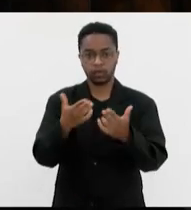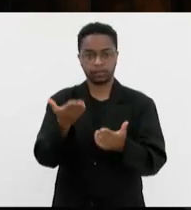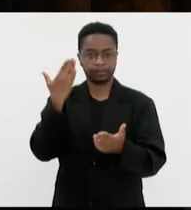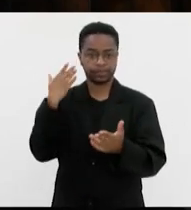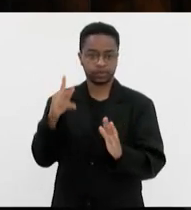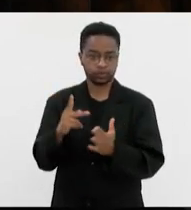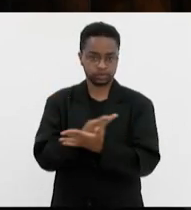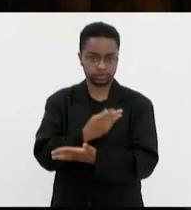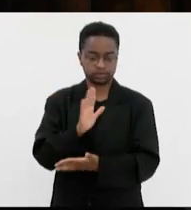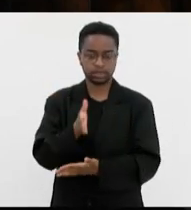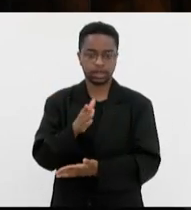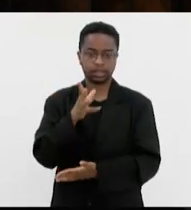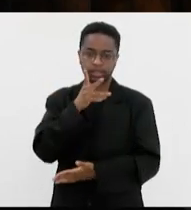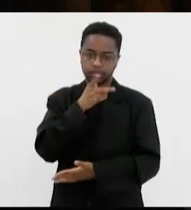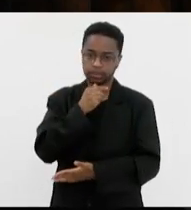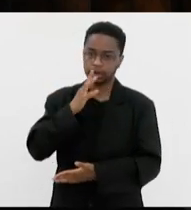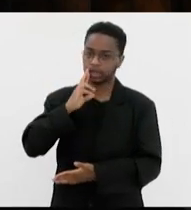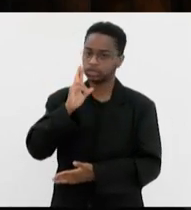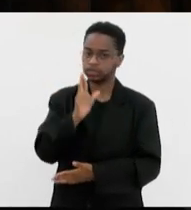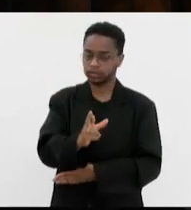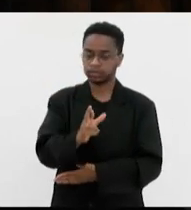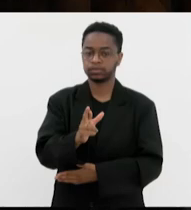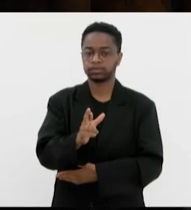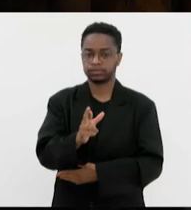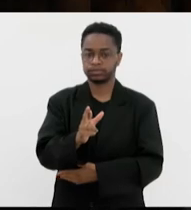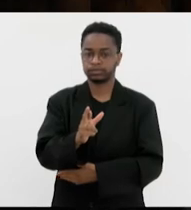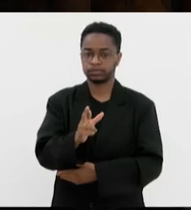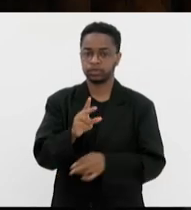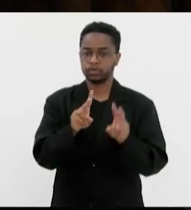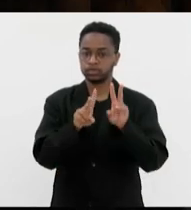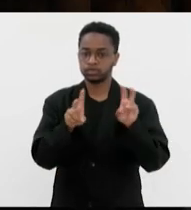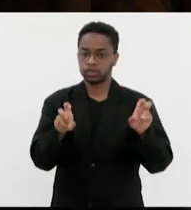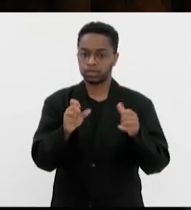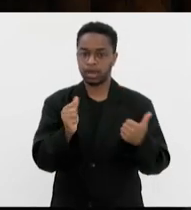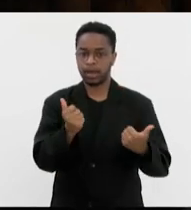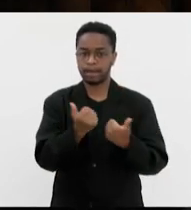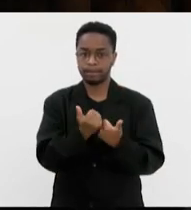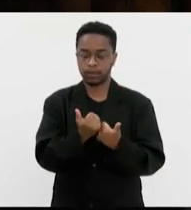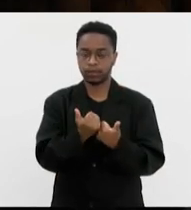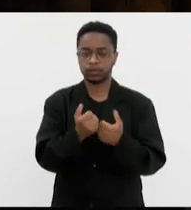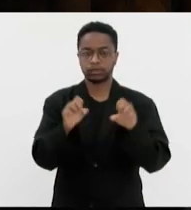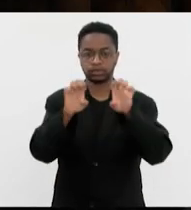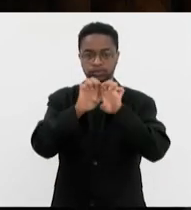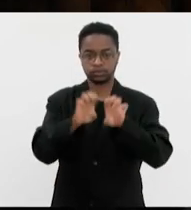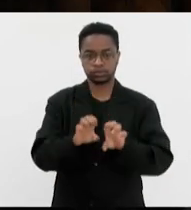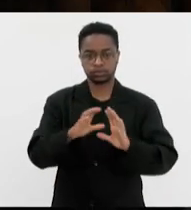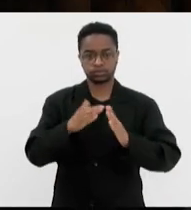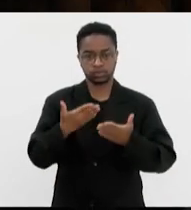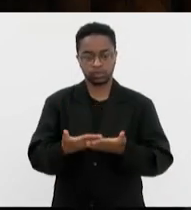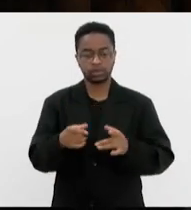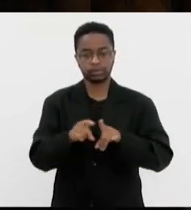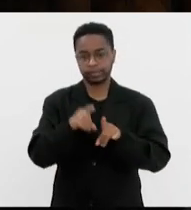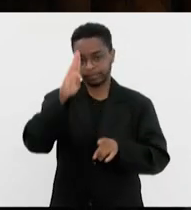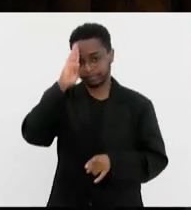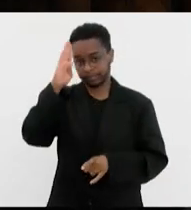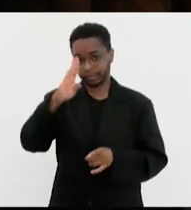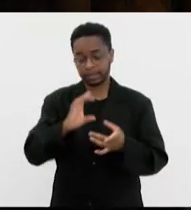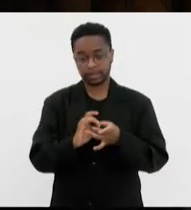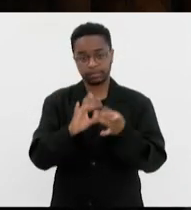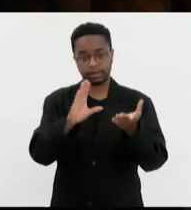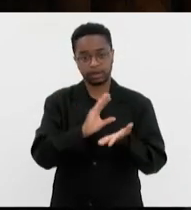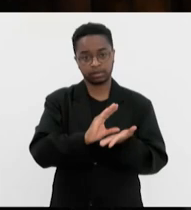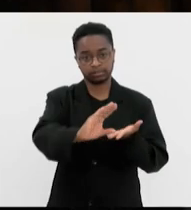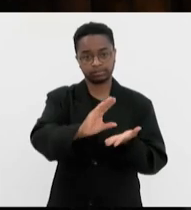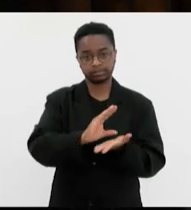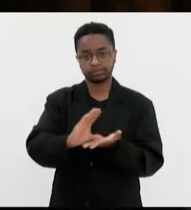anos, demorado a dar respostas no que diz respeito ao apoio estrutural e, principalmente, a liberação de recursos